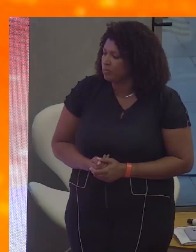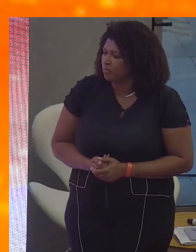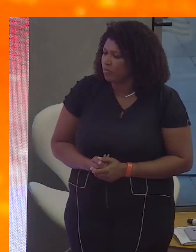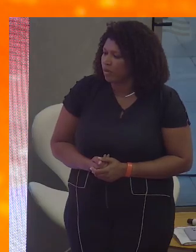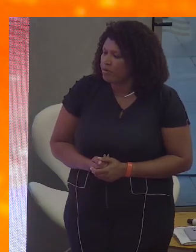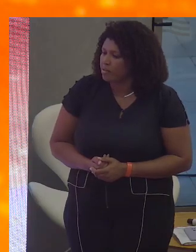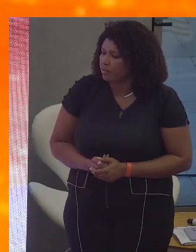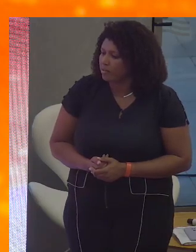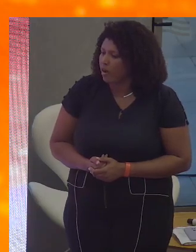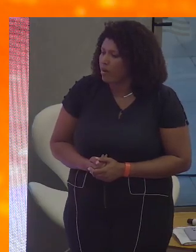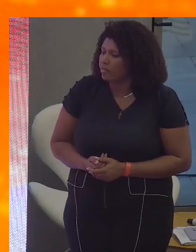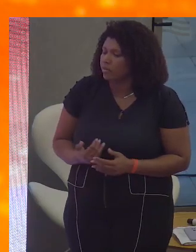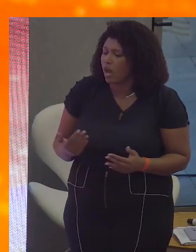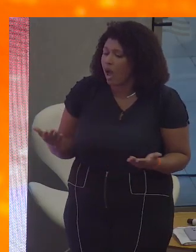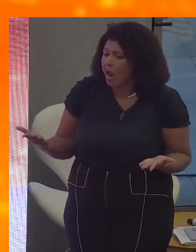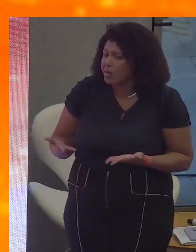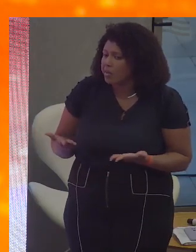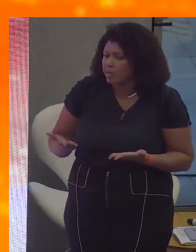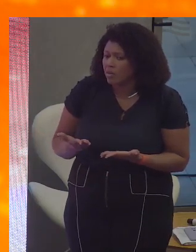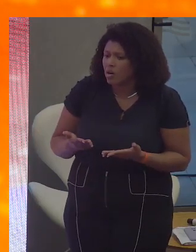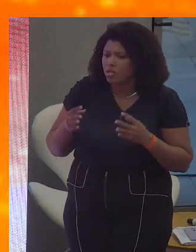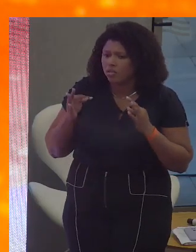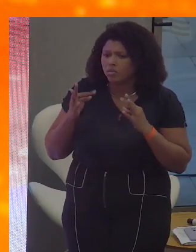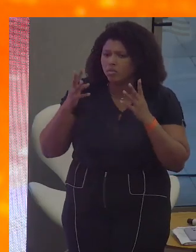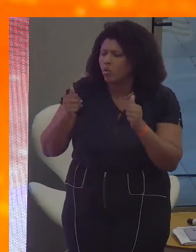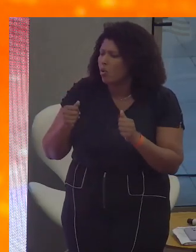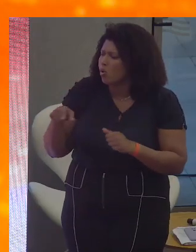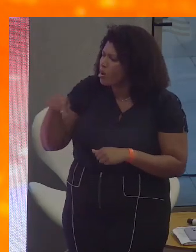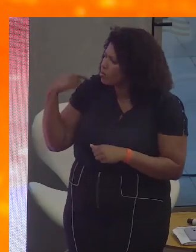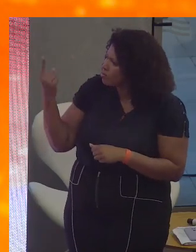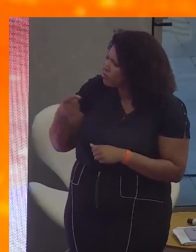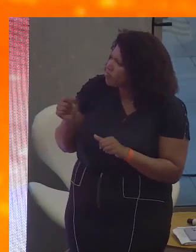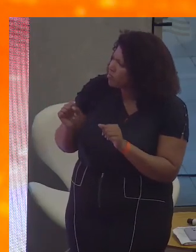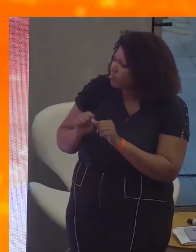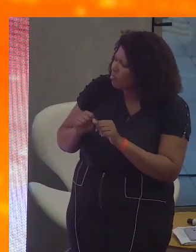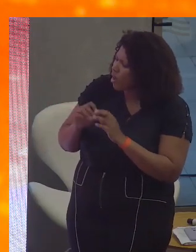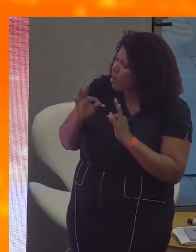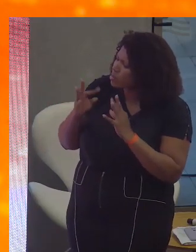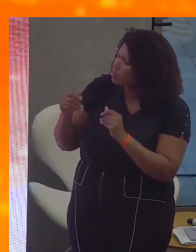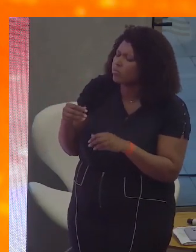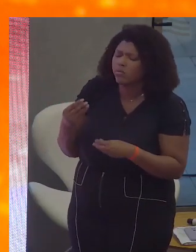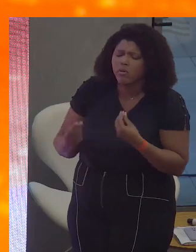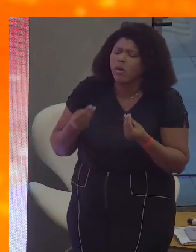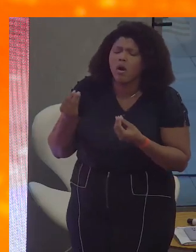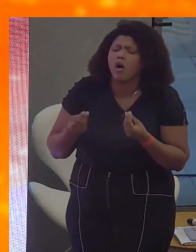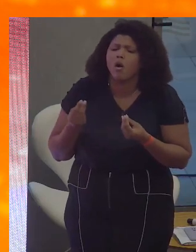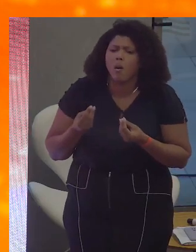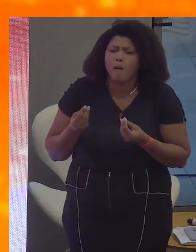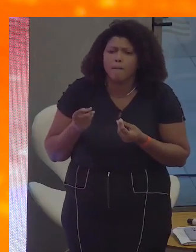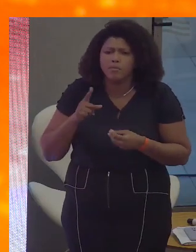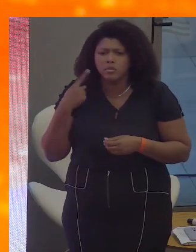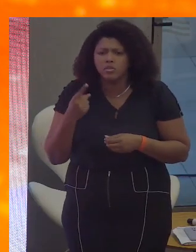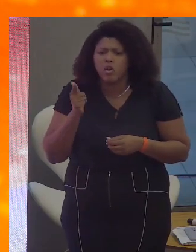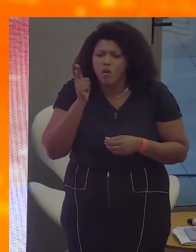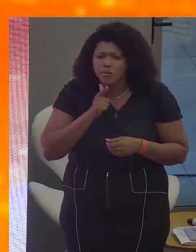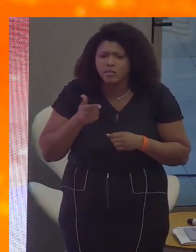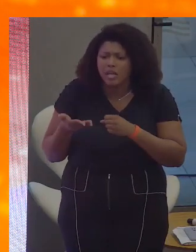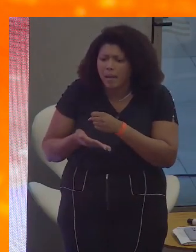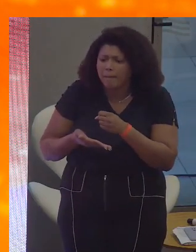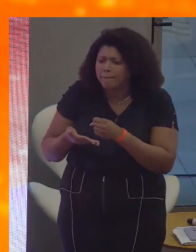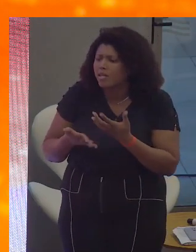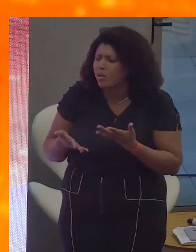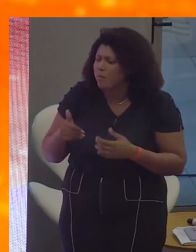E de que forma agora todo esse levantamento que nós fizemos, ele vem servindo de base para